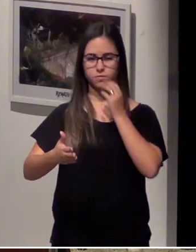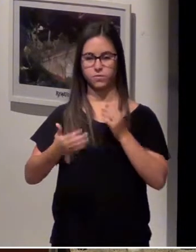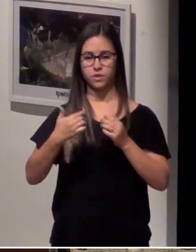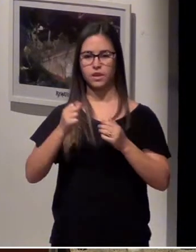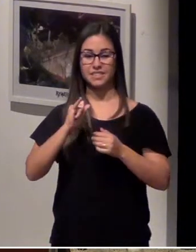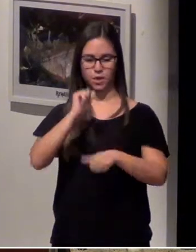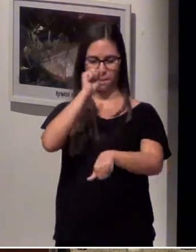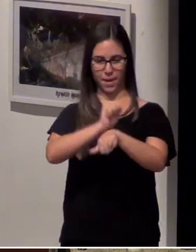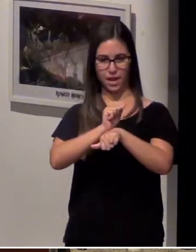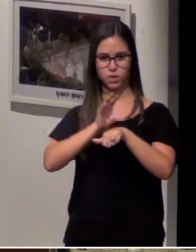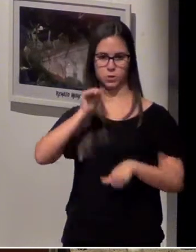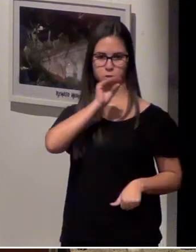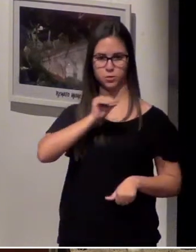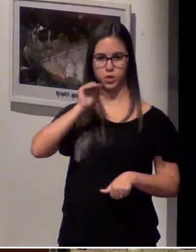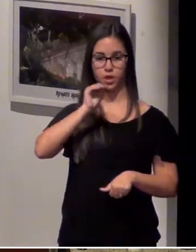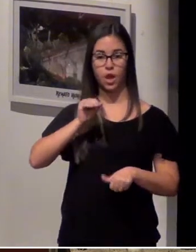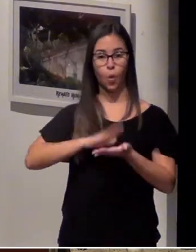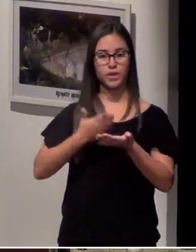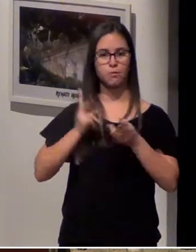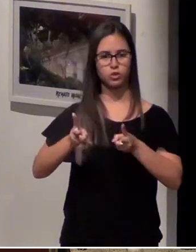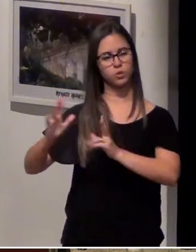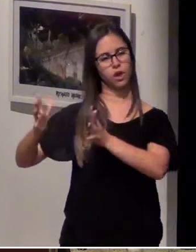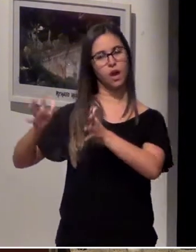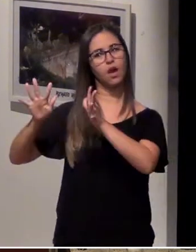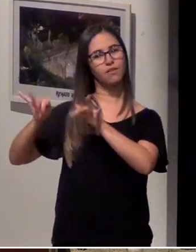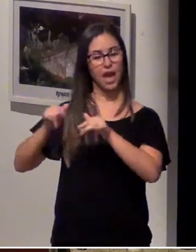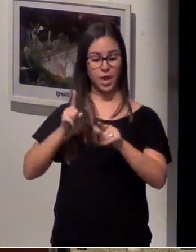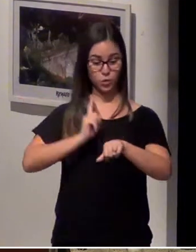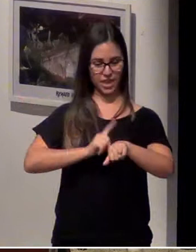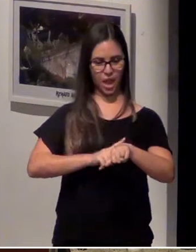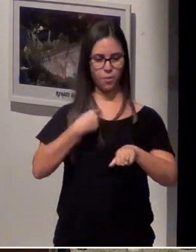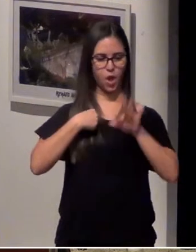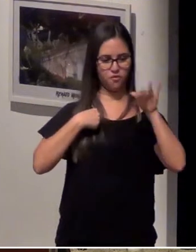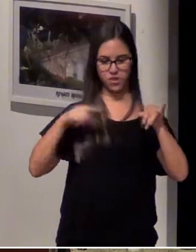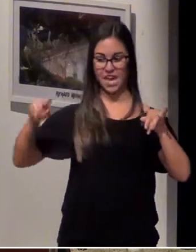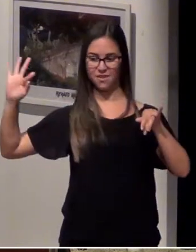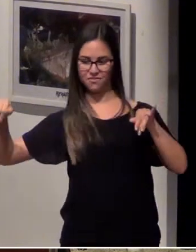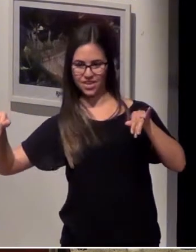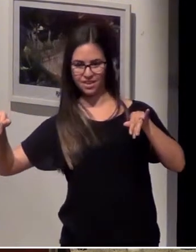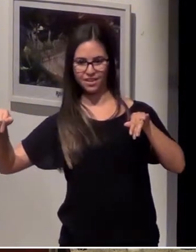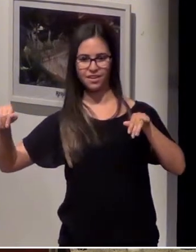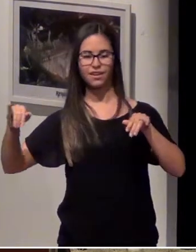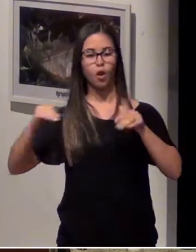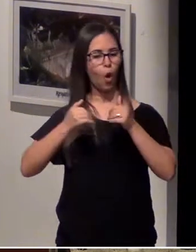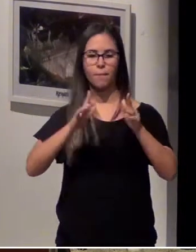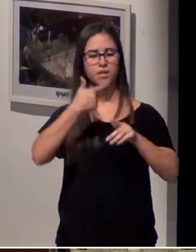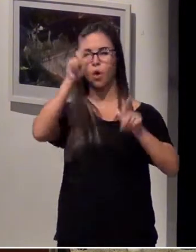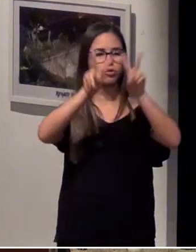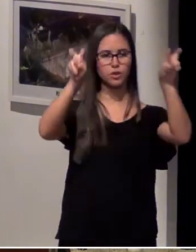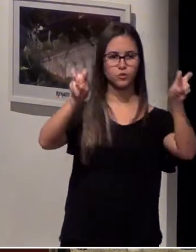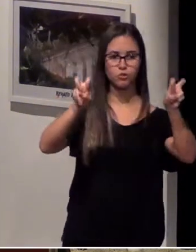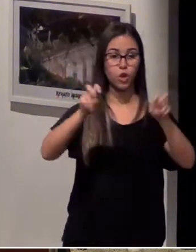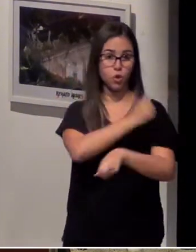quando eu paro de falar, às vezes o intérprete ainda está falando, aí com aquele tempo entre ele terminar e eu ter terminado, eu começo outro assunto e o